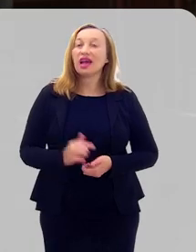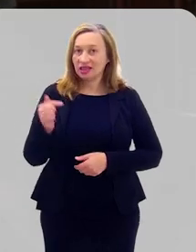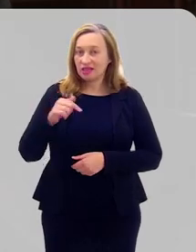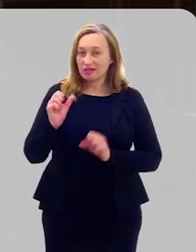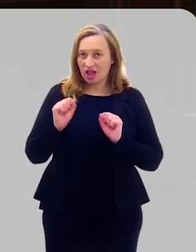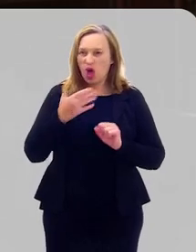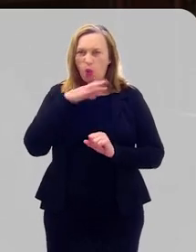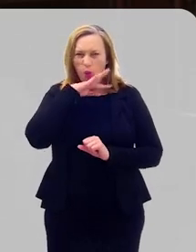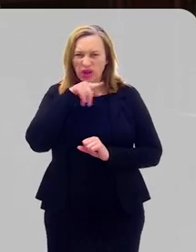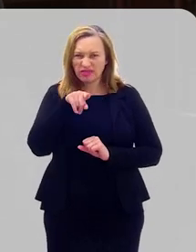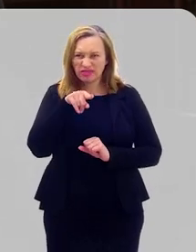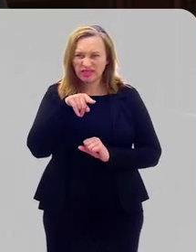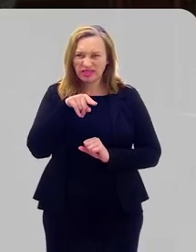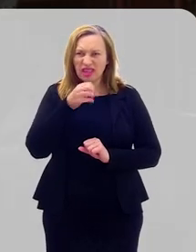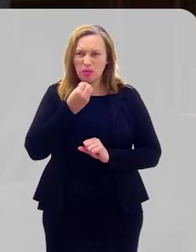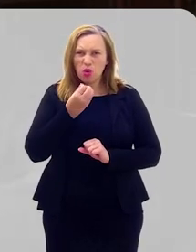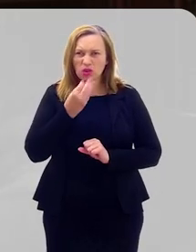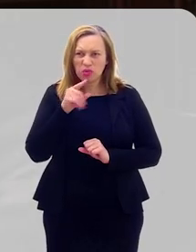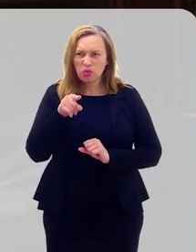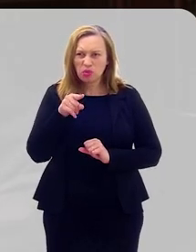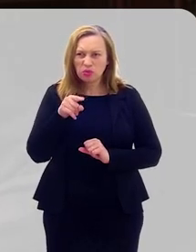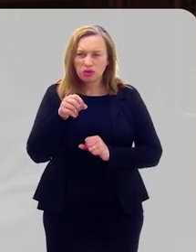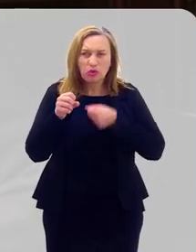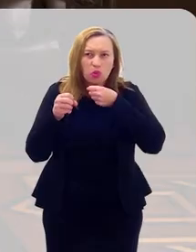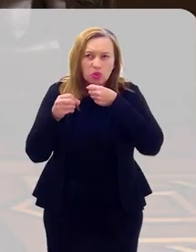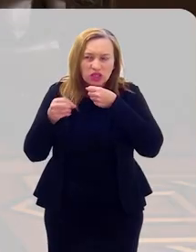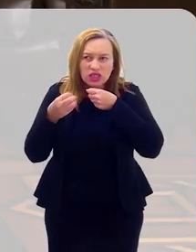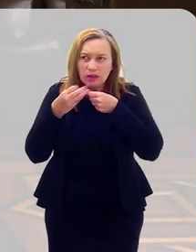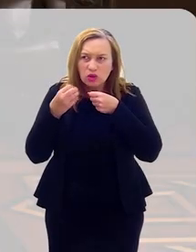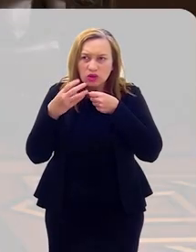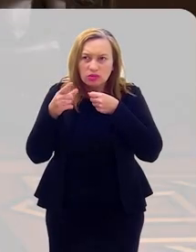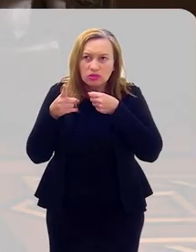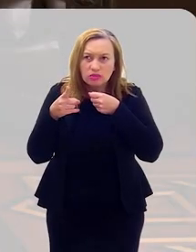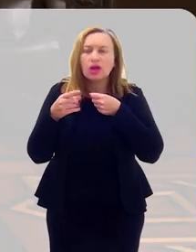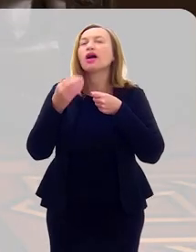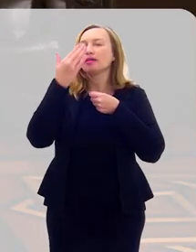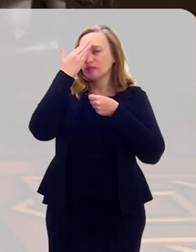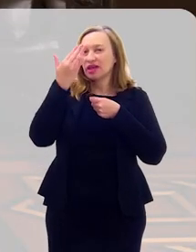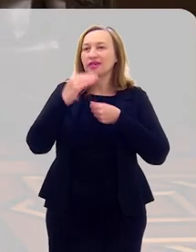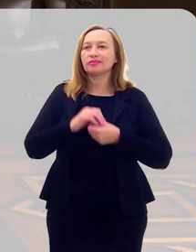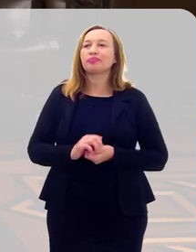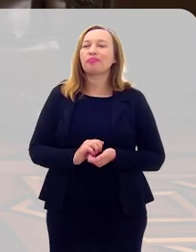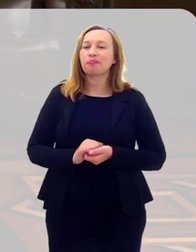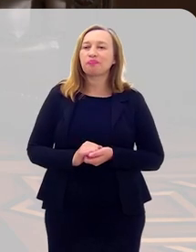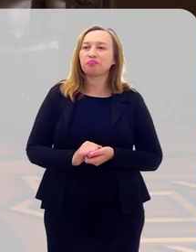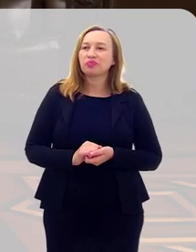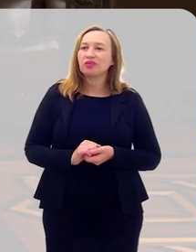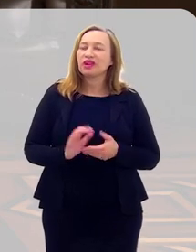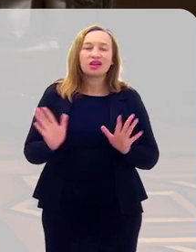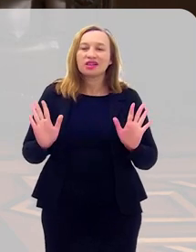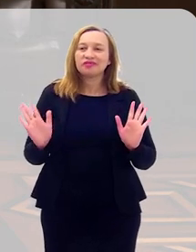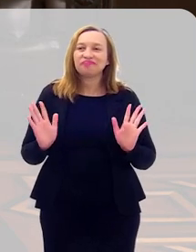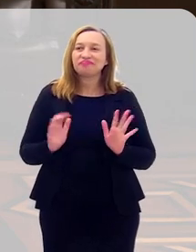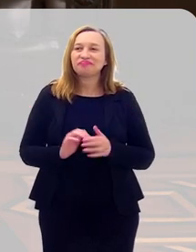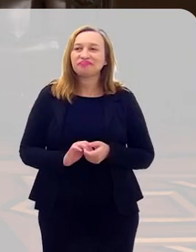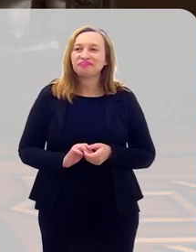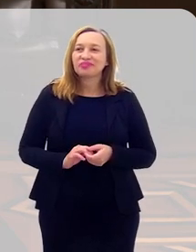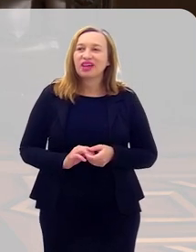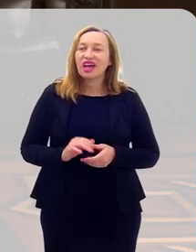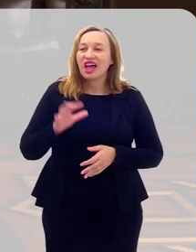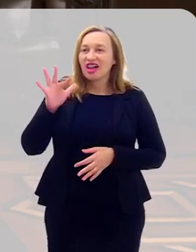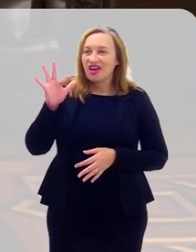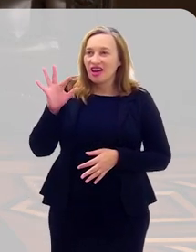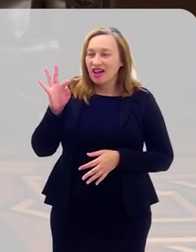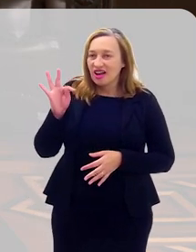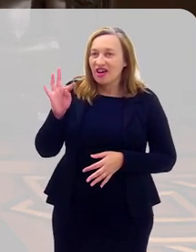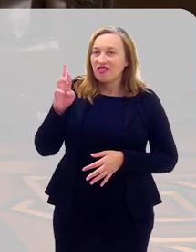Então, aqui mesmo? Tá ruim? Isso. Tá bom? Tem que se aproximar mais, Nando? Tá bom? Obrigado, tá obrigado. Que aqui obrigado. O programa é isso mesmo. O programa é isso aí.